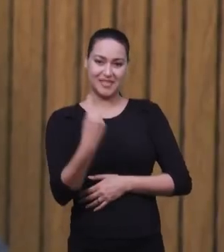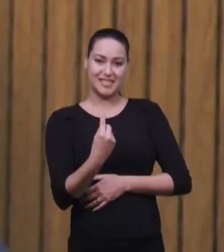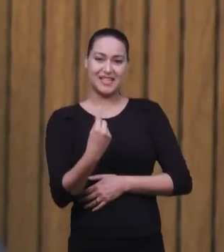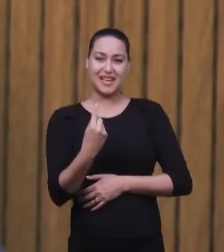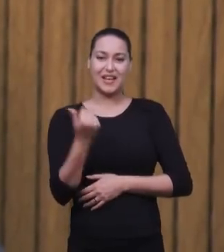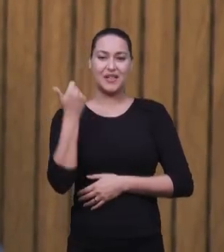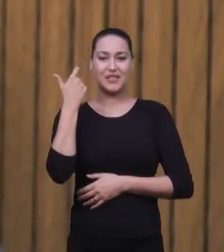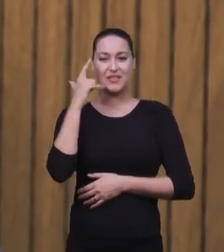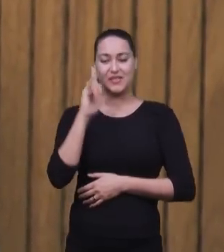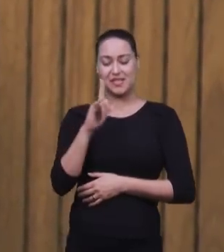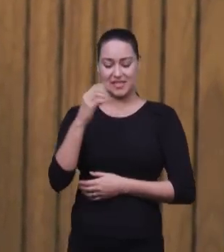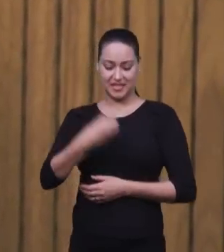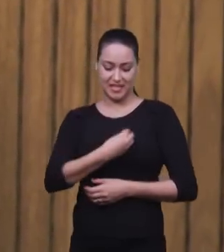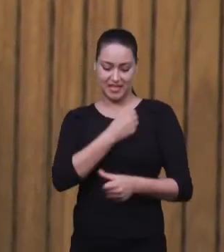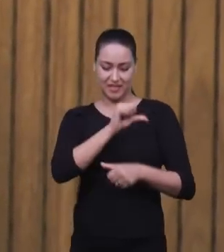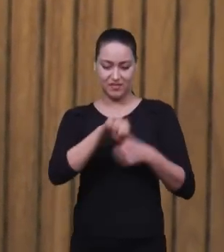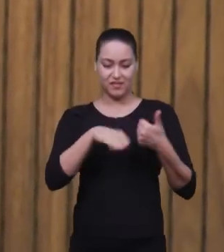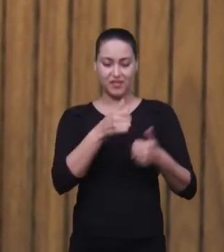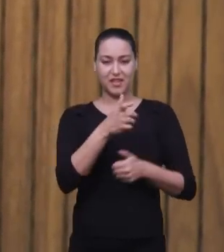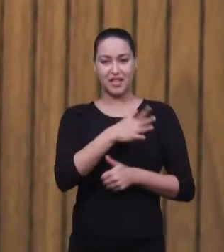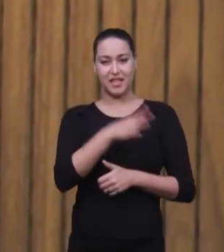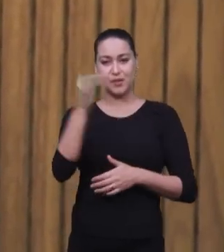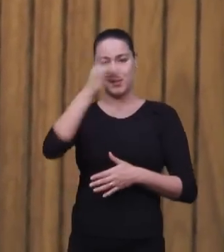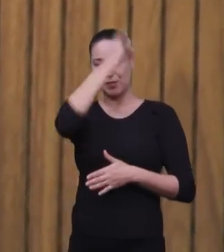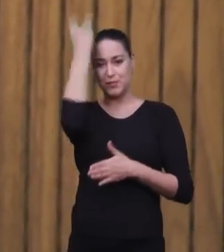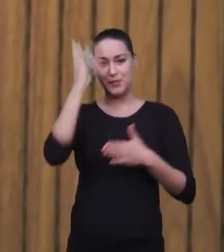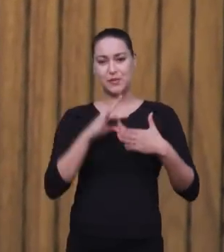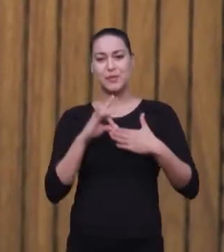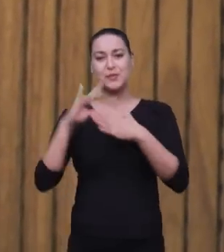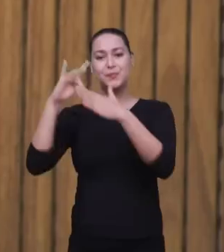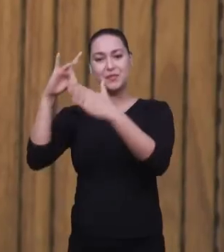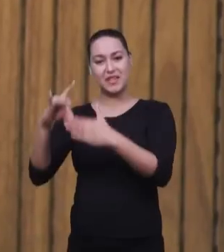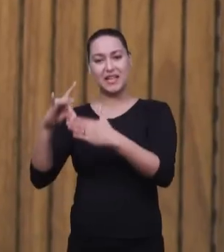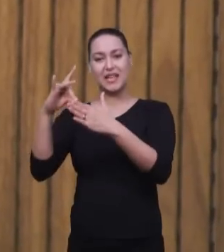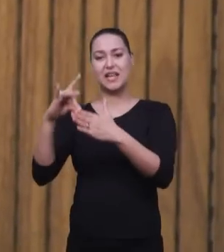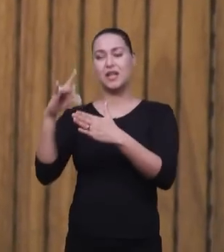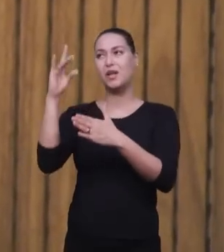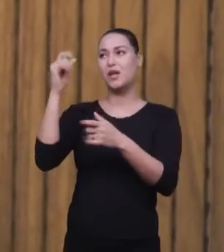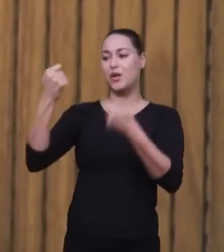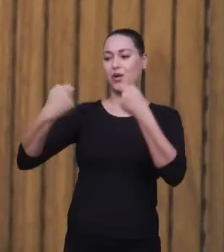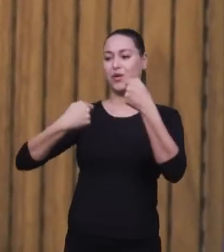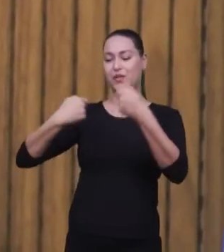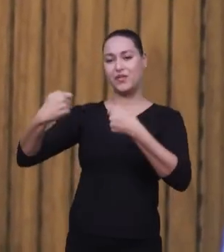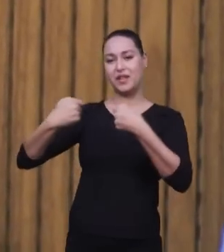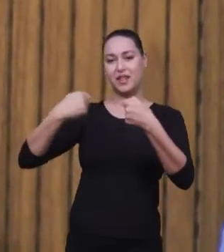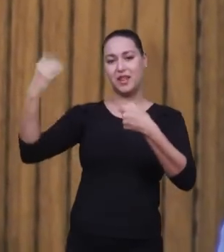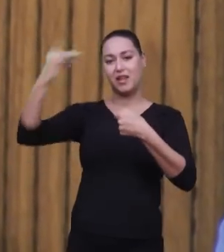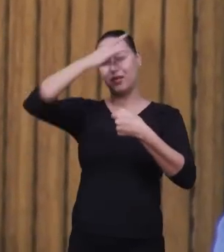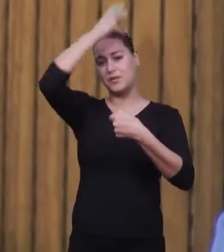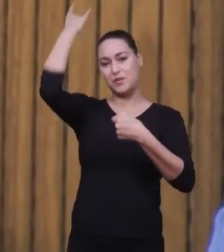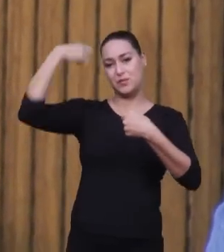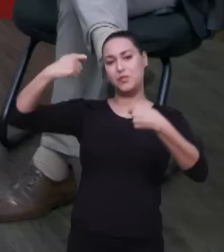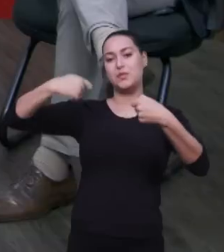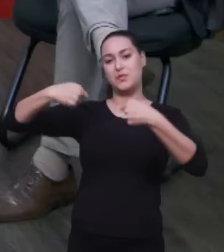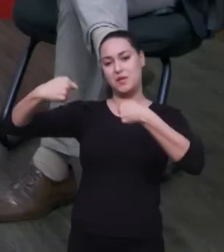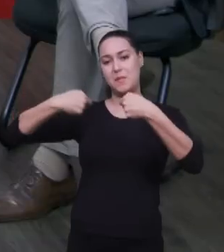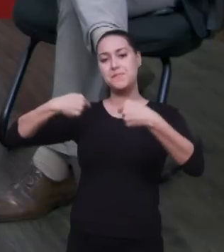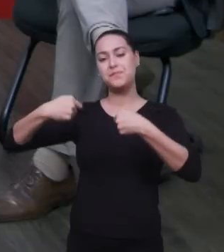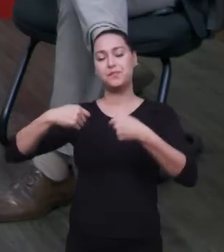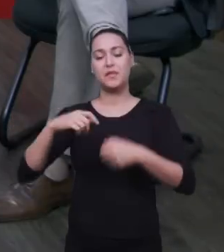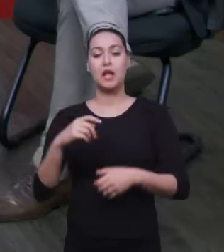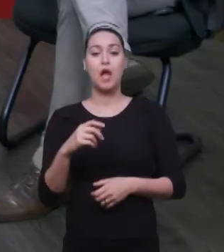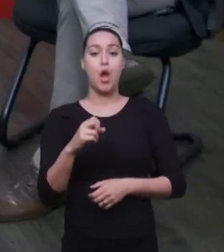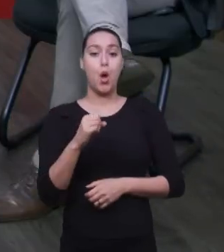nós, é nós termos uma forma de vida guiada pelo Espírito Santo, nós temos a direção do Espírito Santo, nós conhecemos